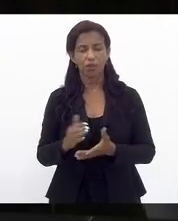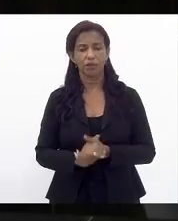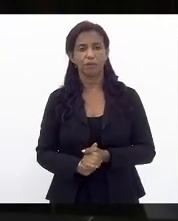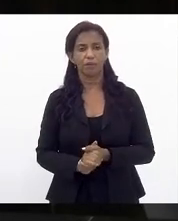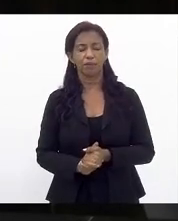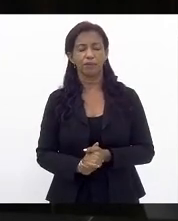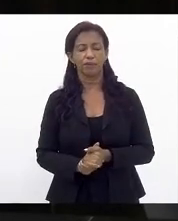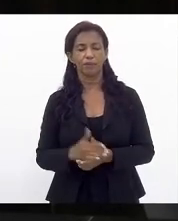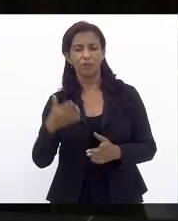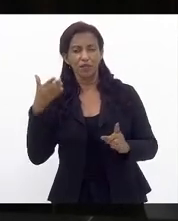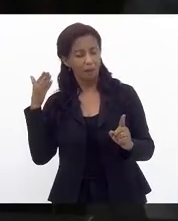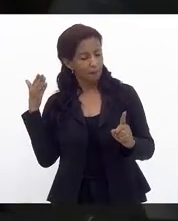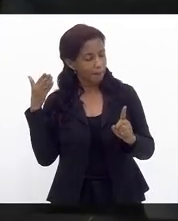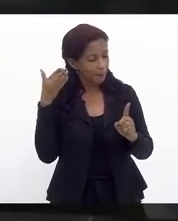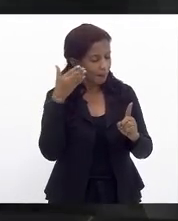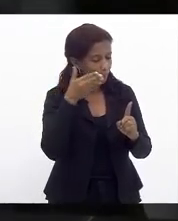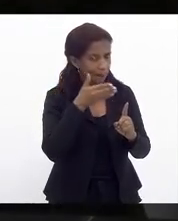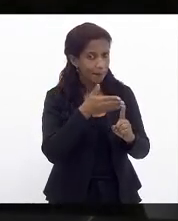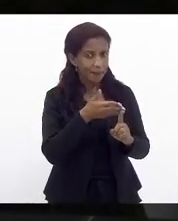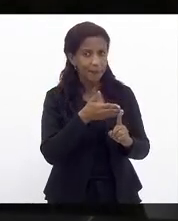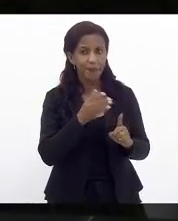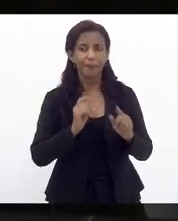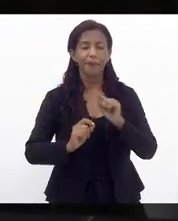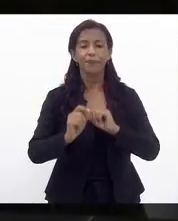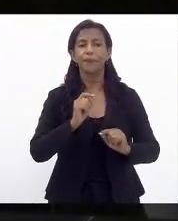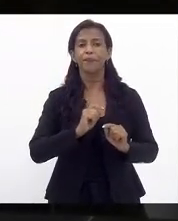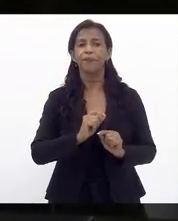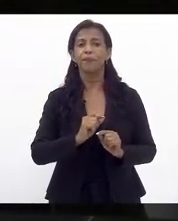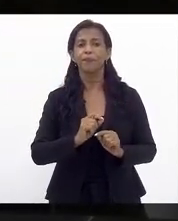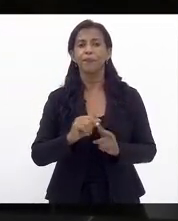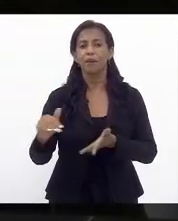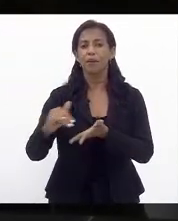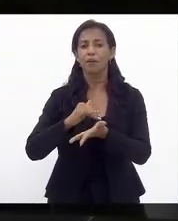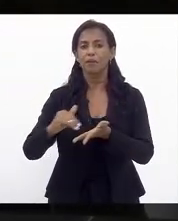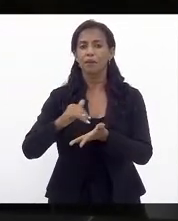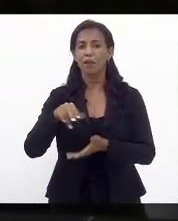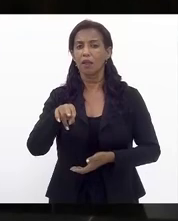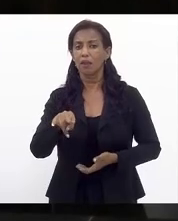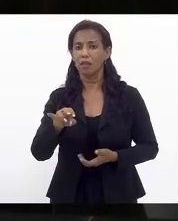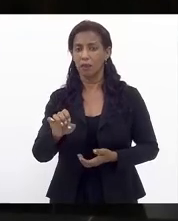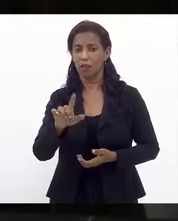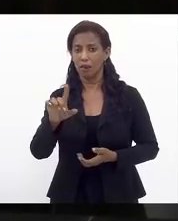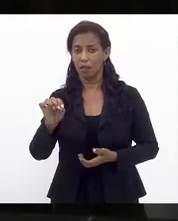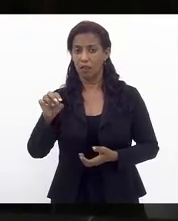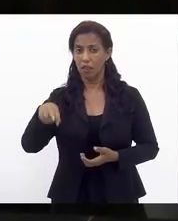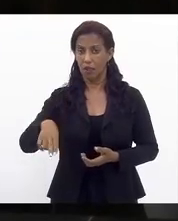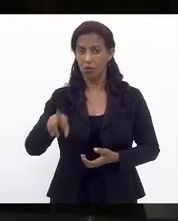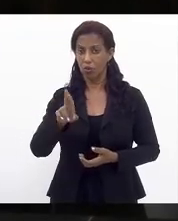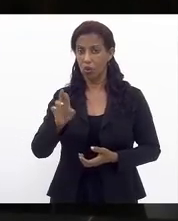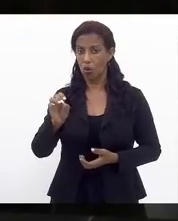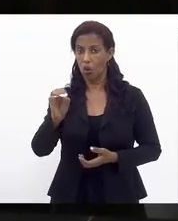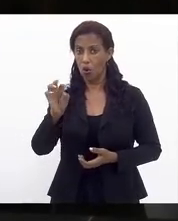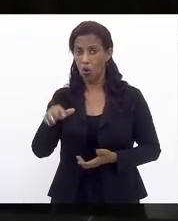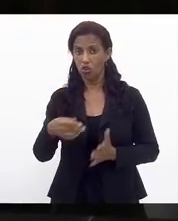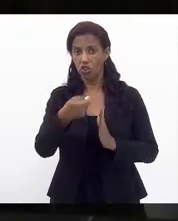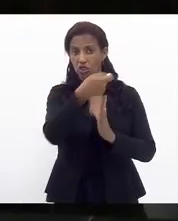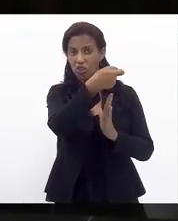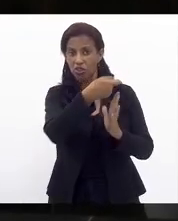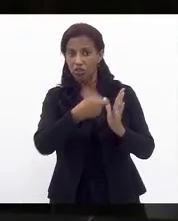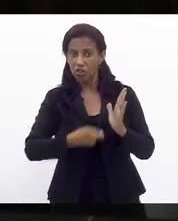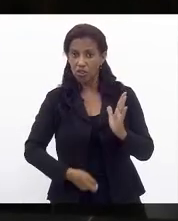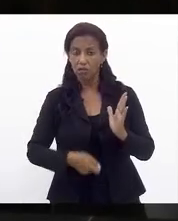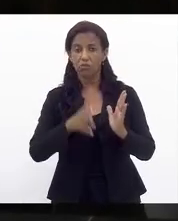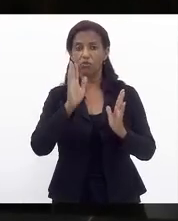e naquilo o que o secretário Nelson Rocha já tinha listado